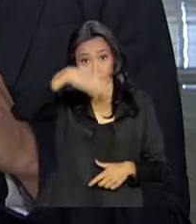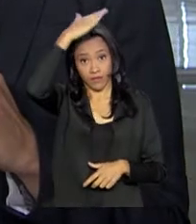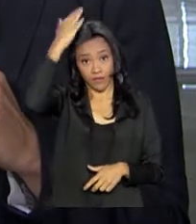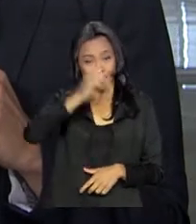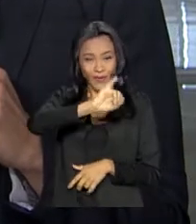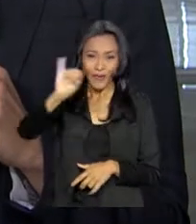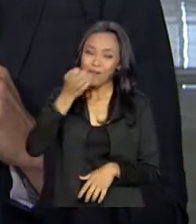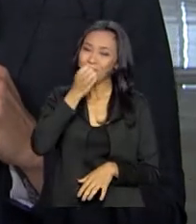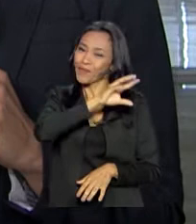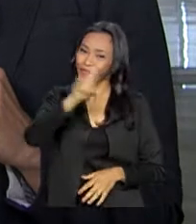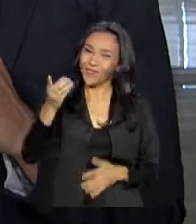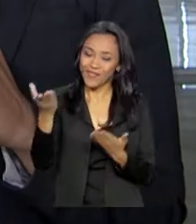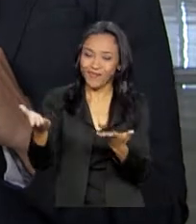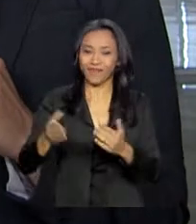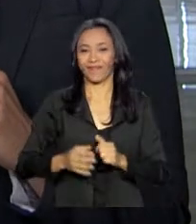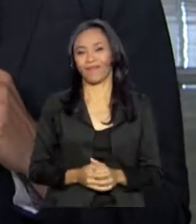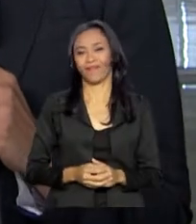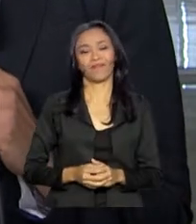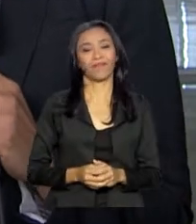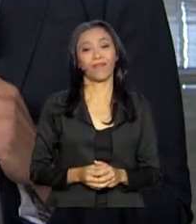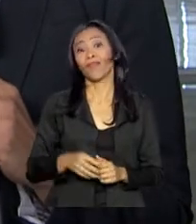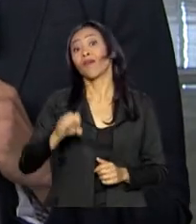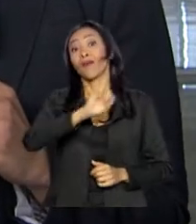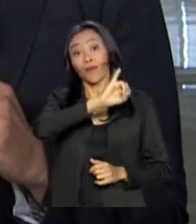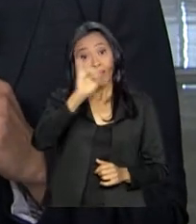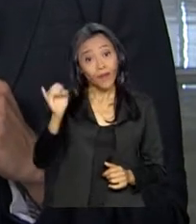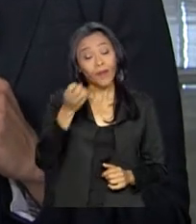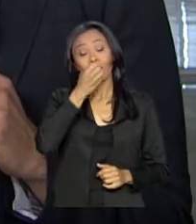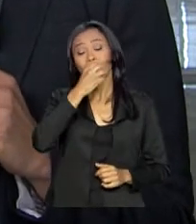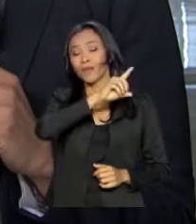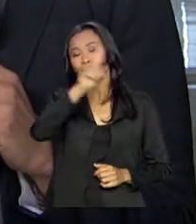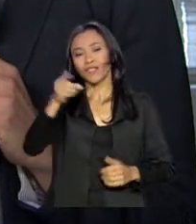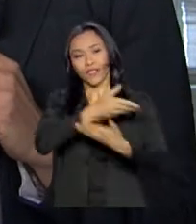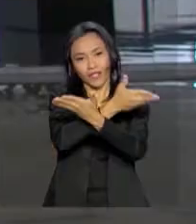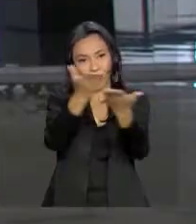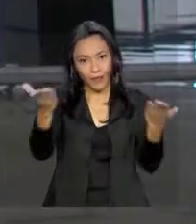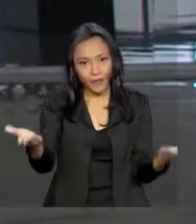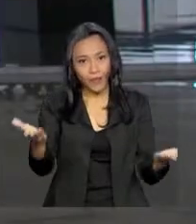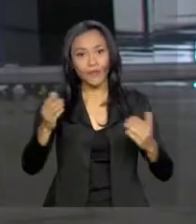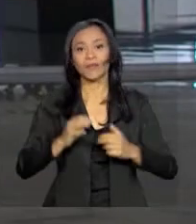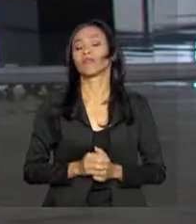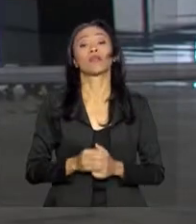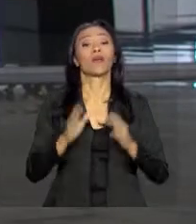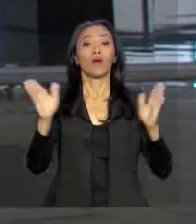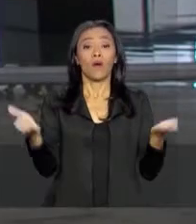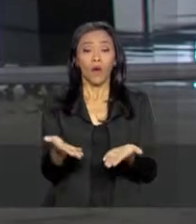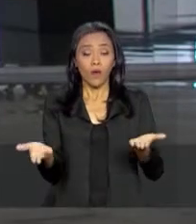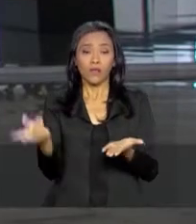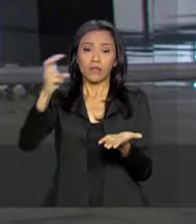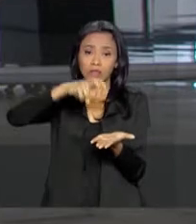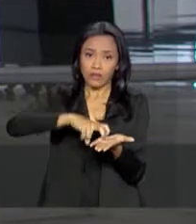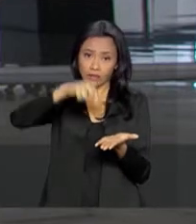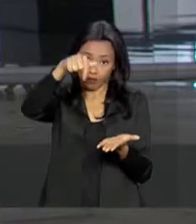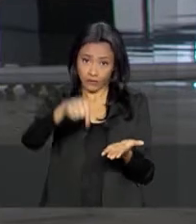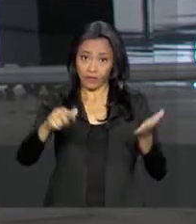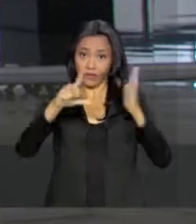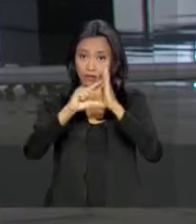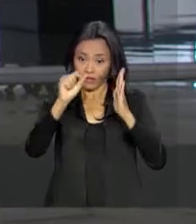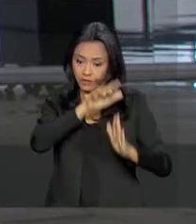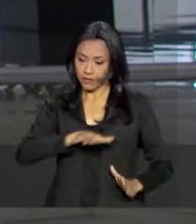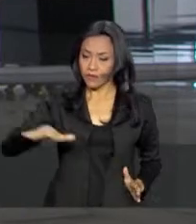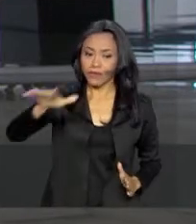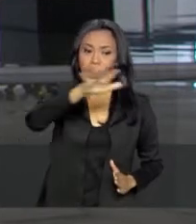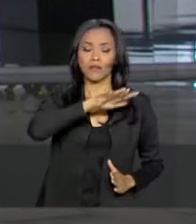gabriela bom dia lá nem bom dia um bom dia a todos olha hoje pela manhã que no palácio do planalto